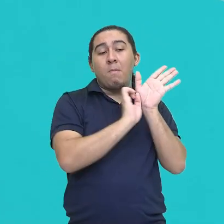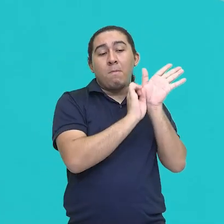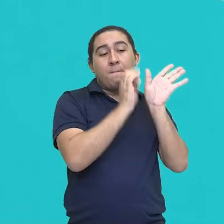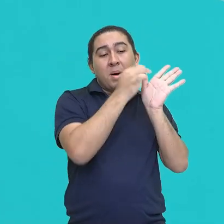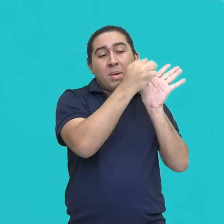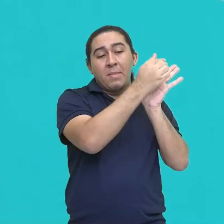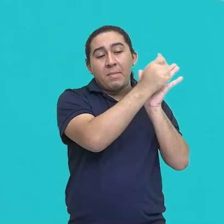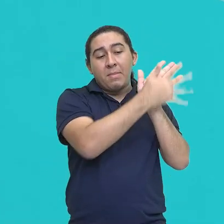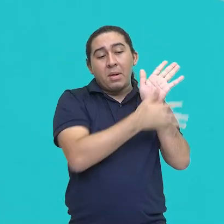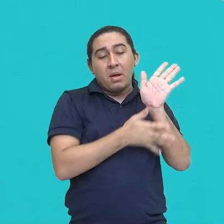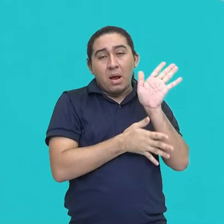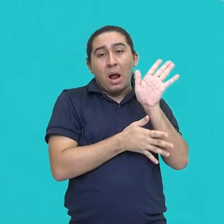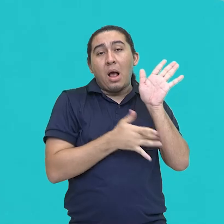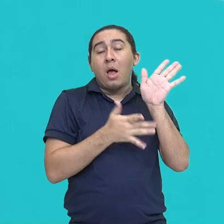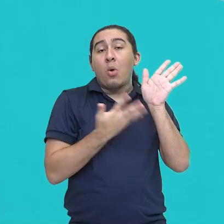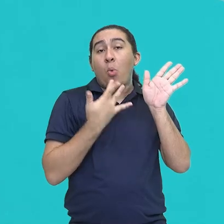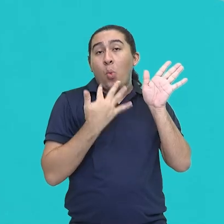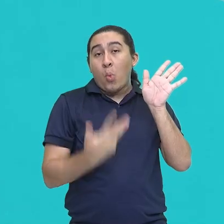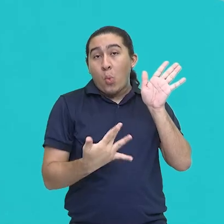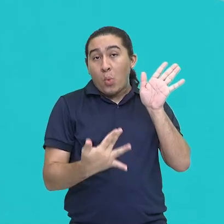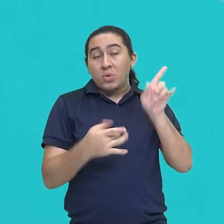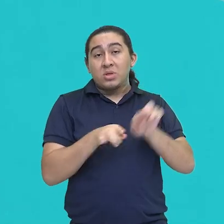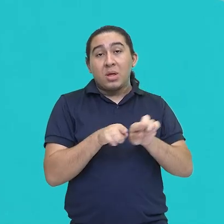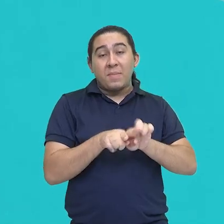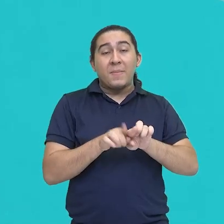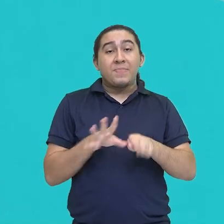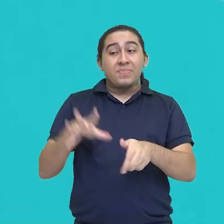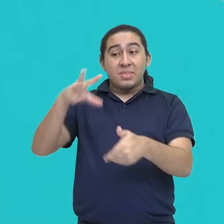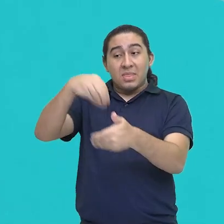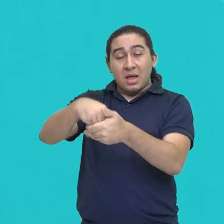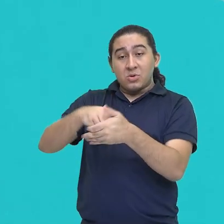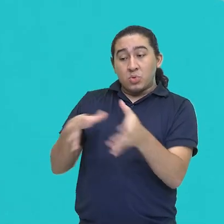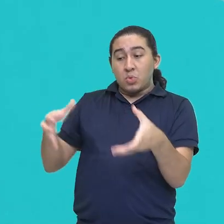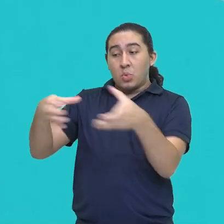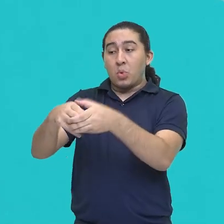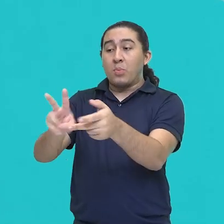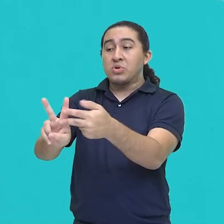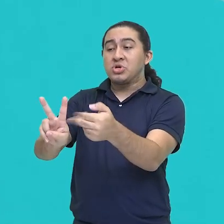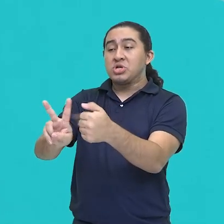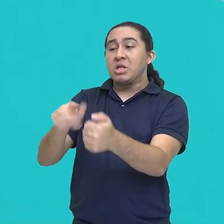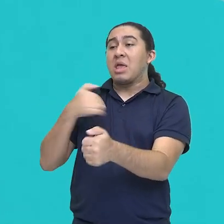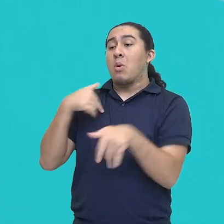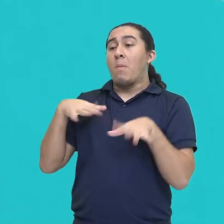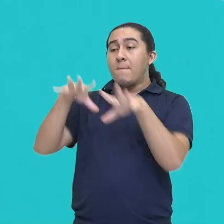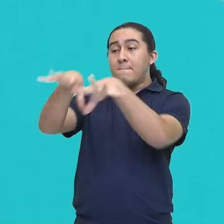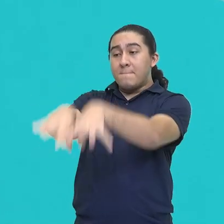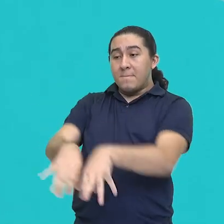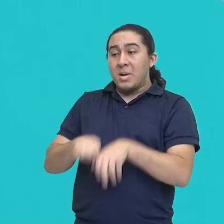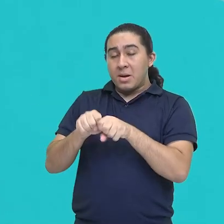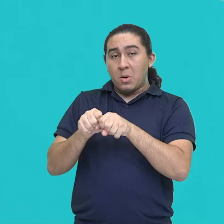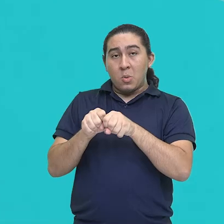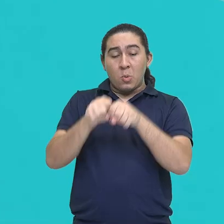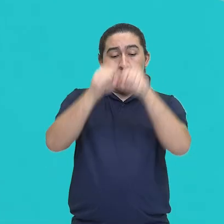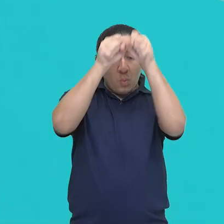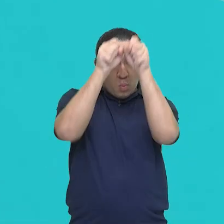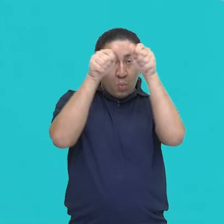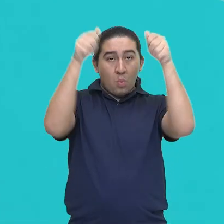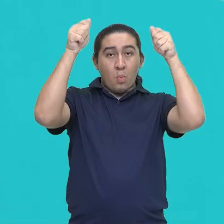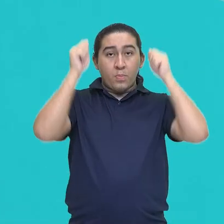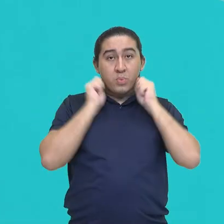das cores. Então, quando eu tiro ele desse contexto original, eu descaracterizo esse elemento,